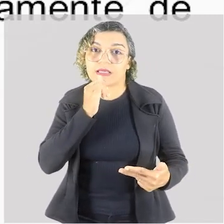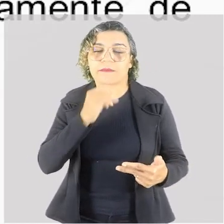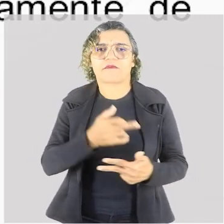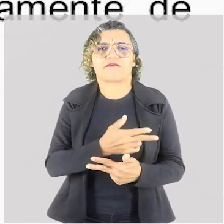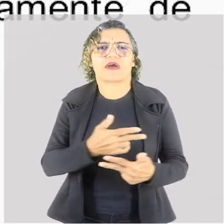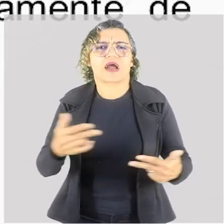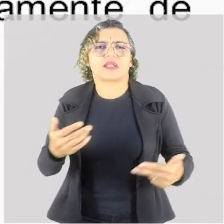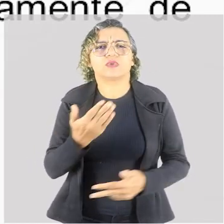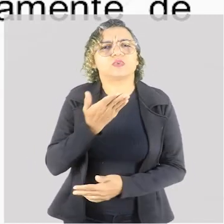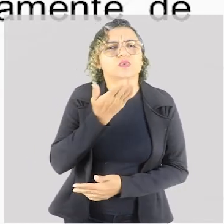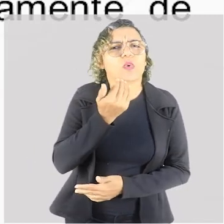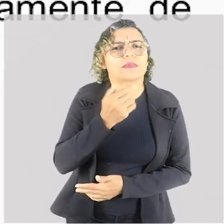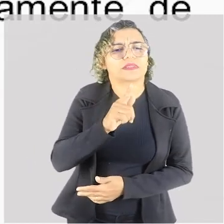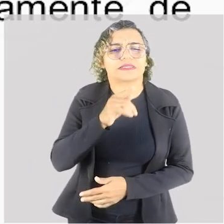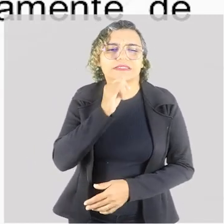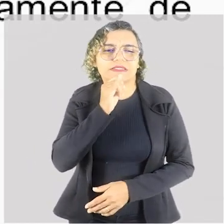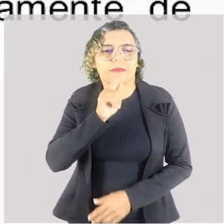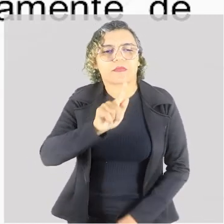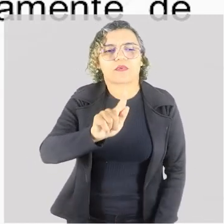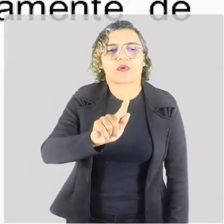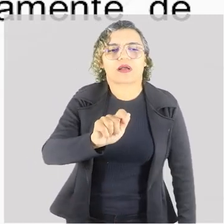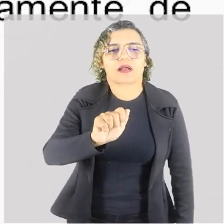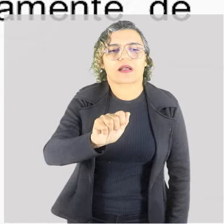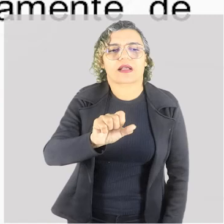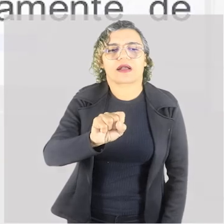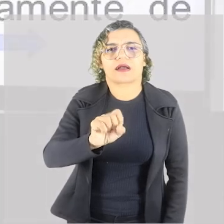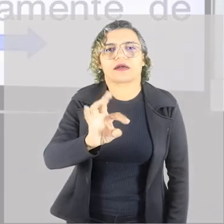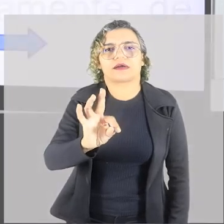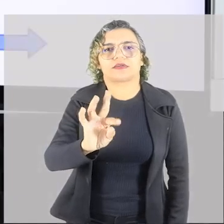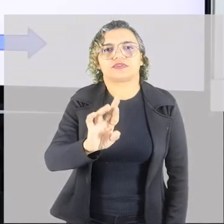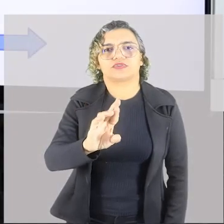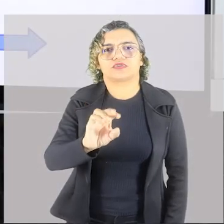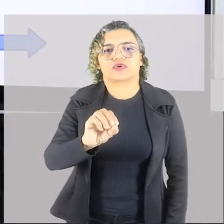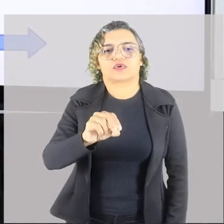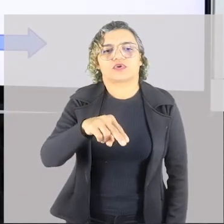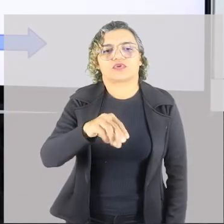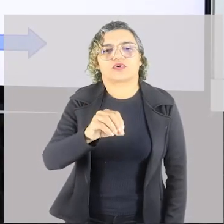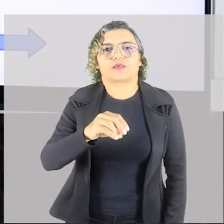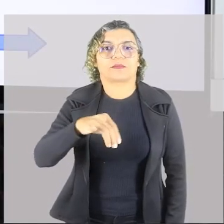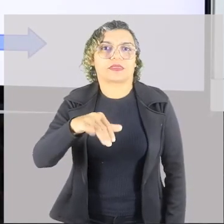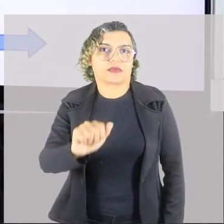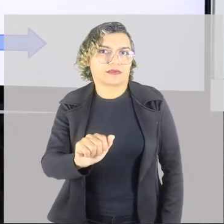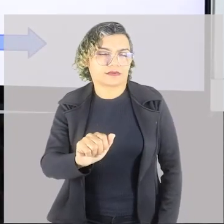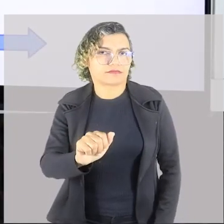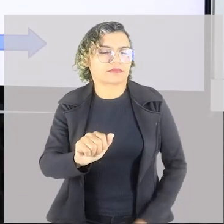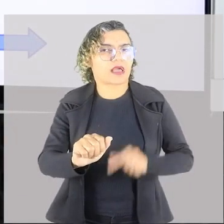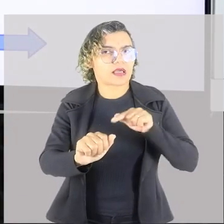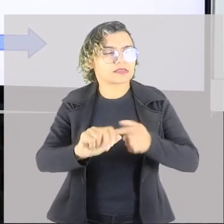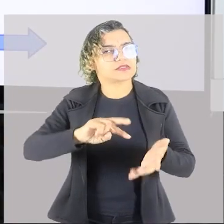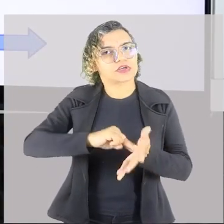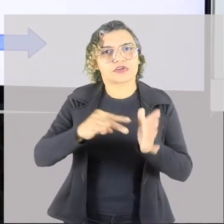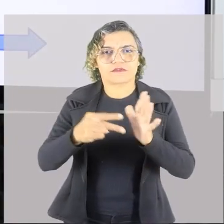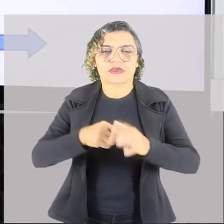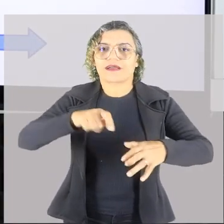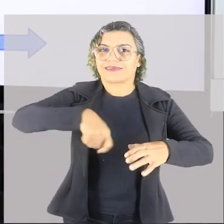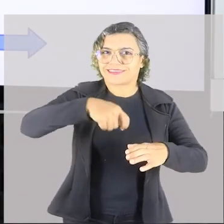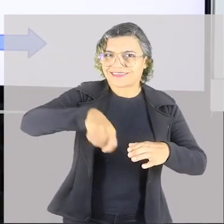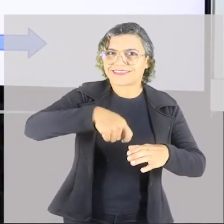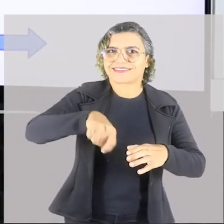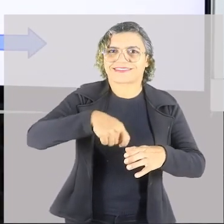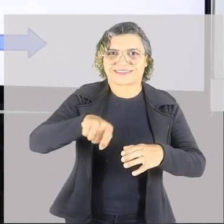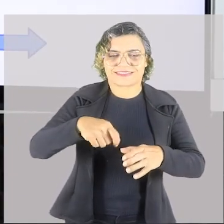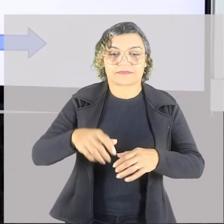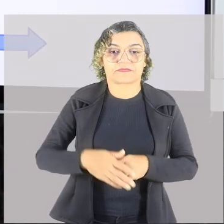que é gastronomia? Te lembra o quê? Te lembrou? Comida. Gastronomia é cozinha, né? Culinária,